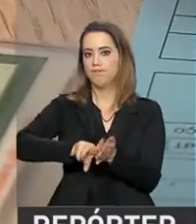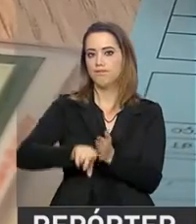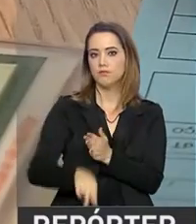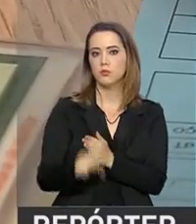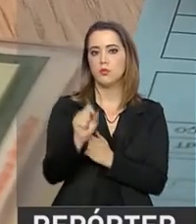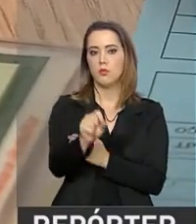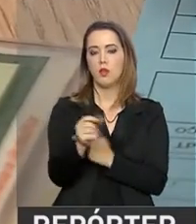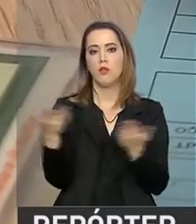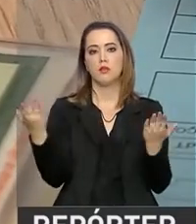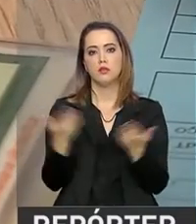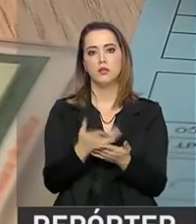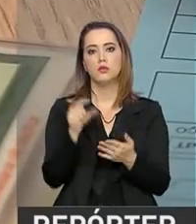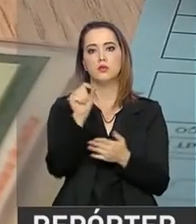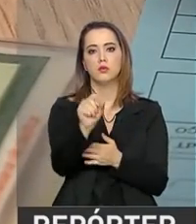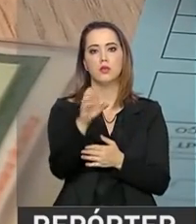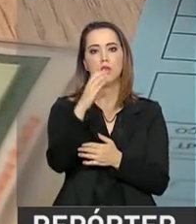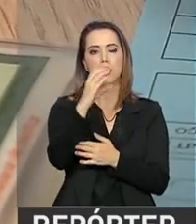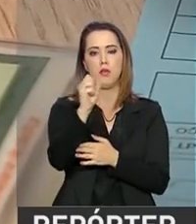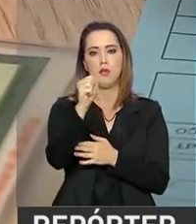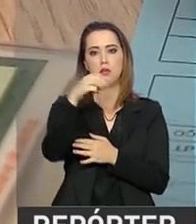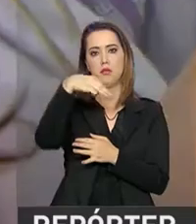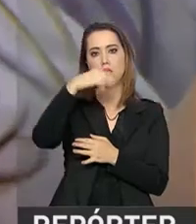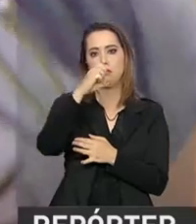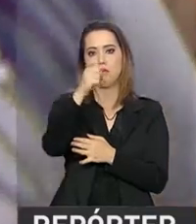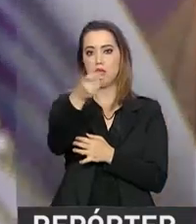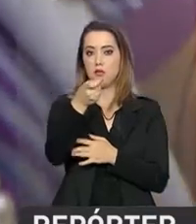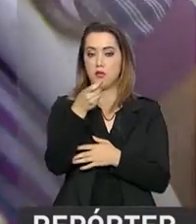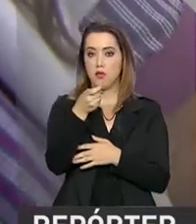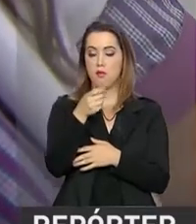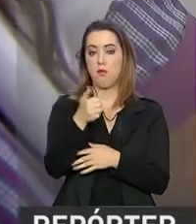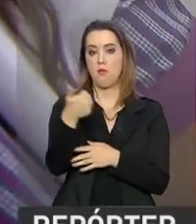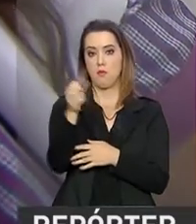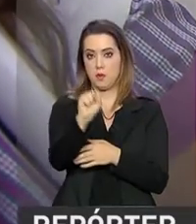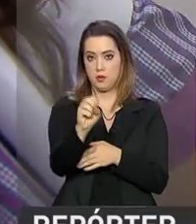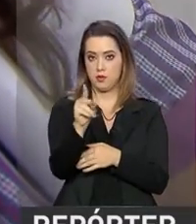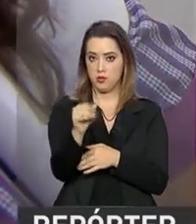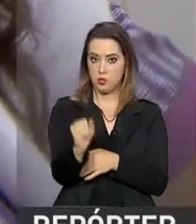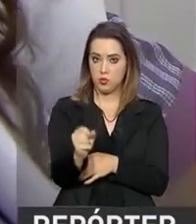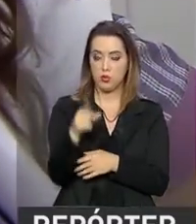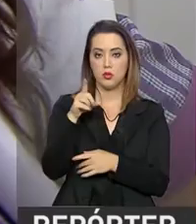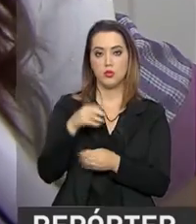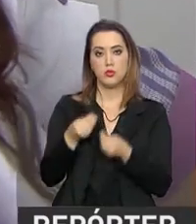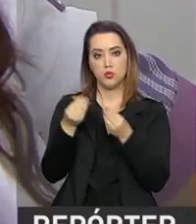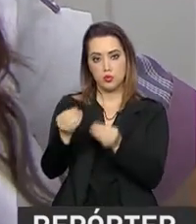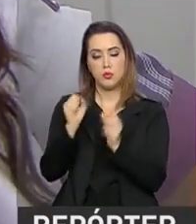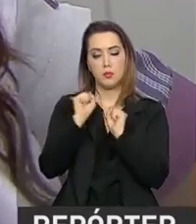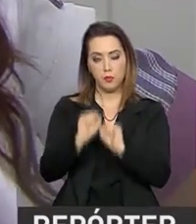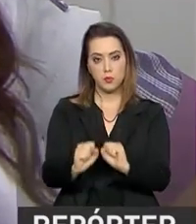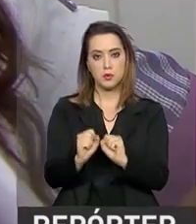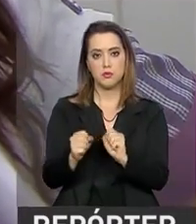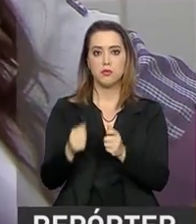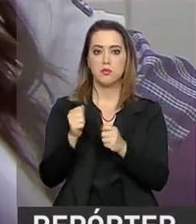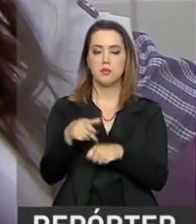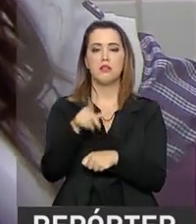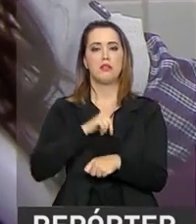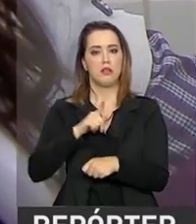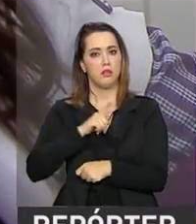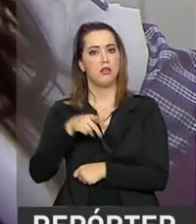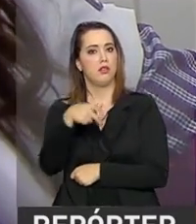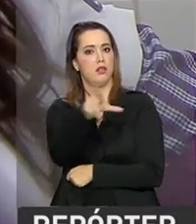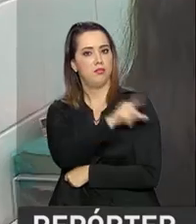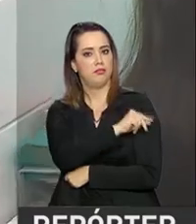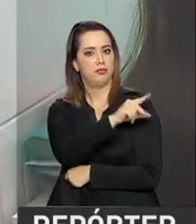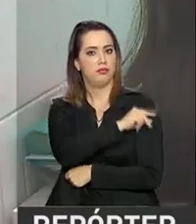coqueluche a medida da Câmara de comércio exterior camex vale por 180 Dias EA para garantir o abastecimento dessas vacinas